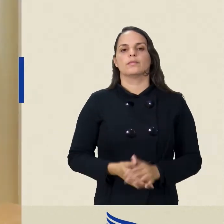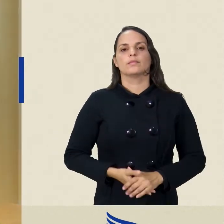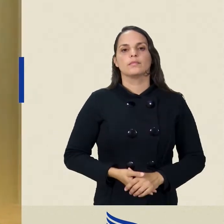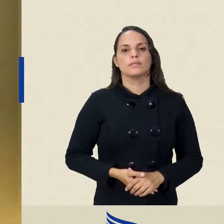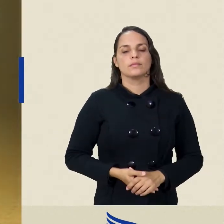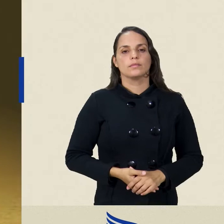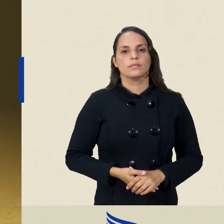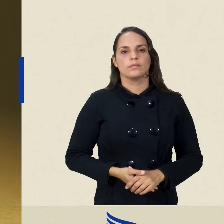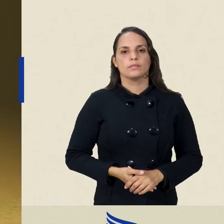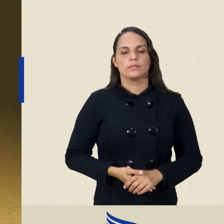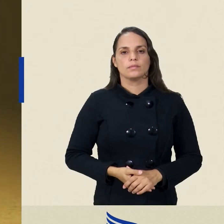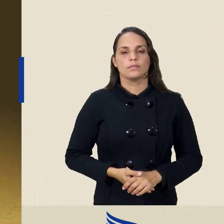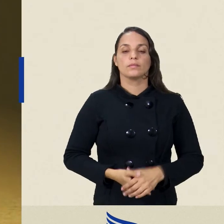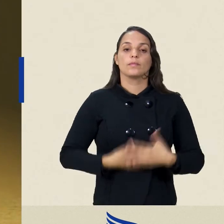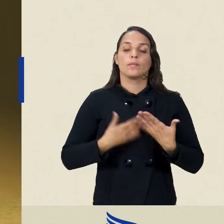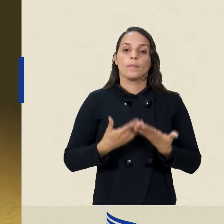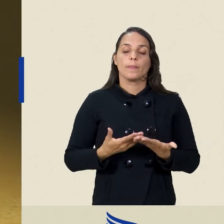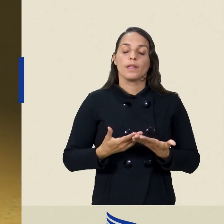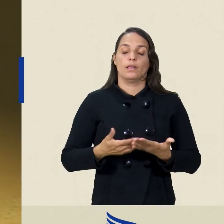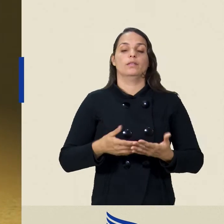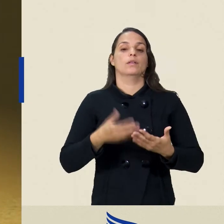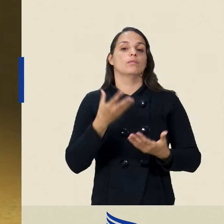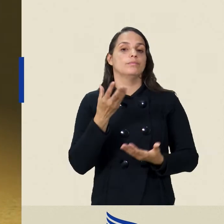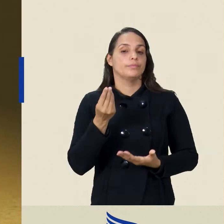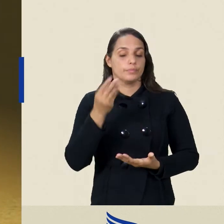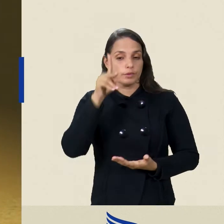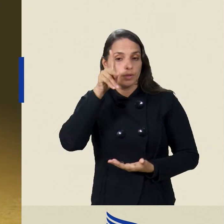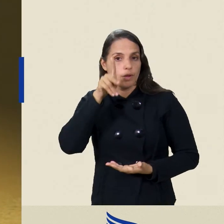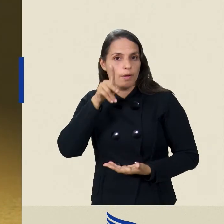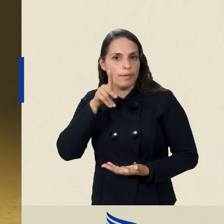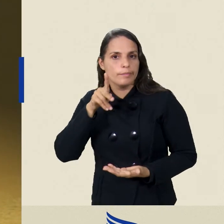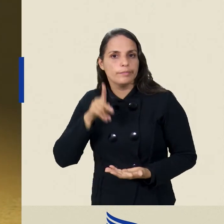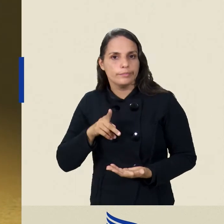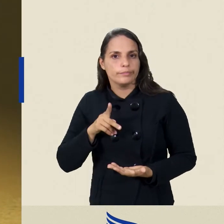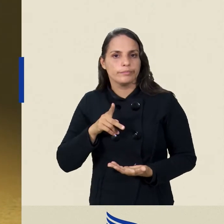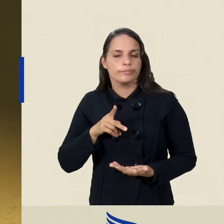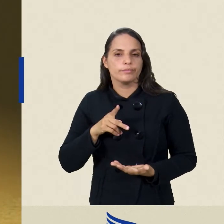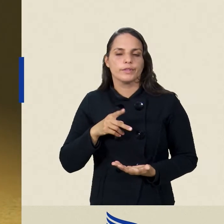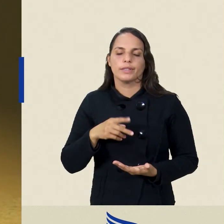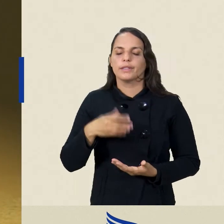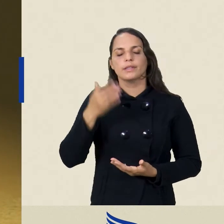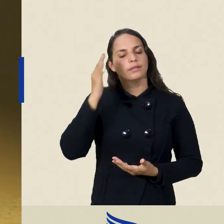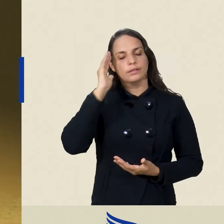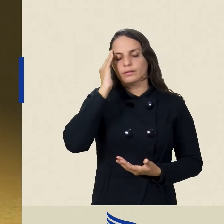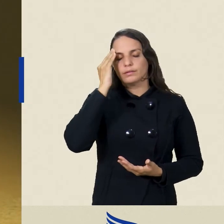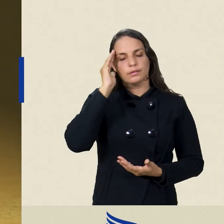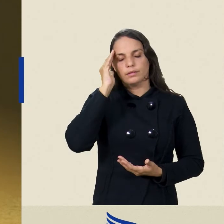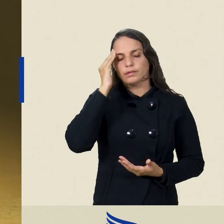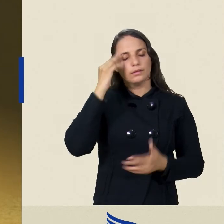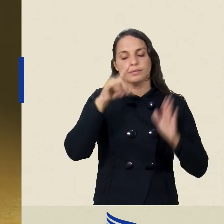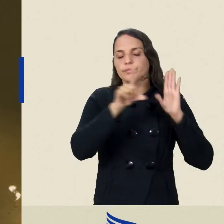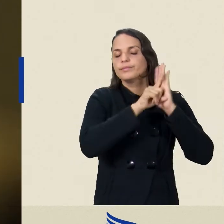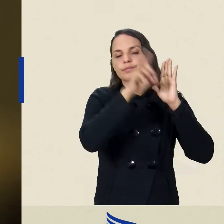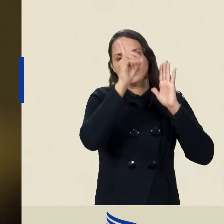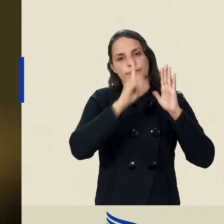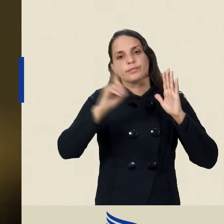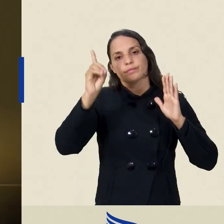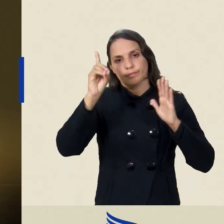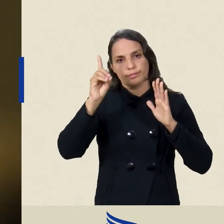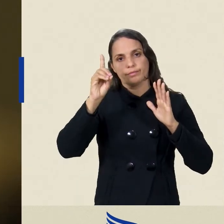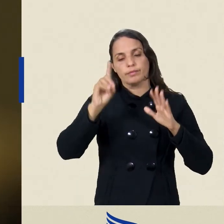372. Muitos há atualmente que violaram sem saber os preceitos da lei de Deus.